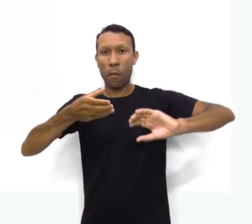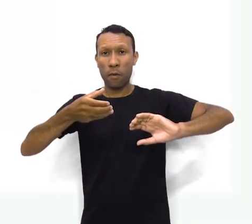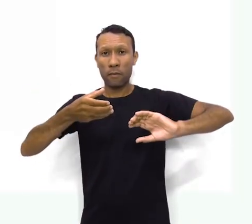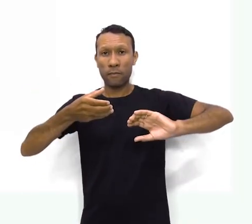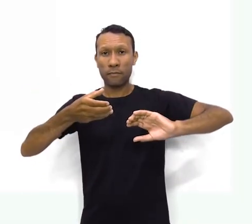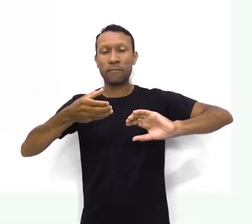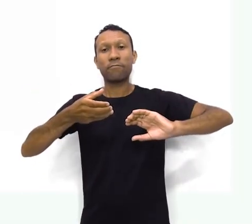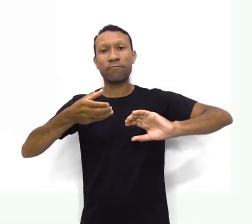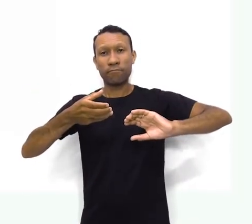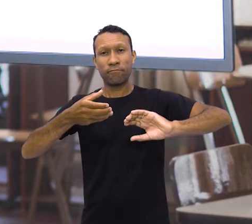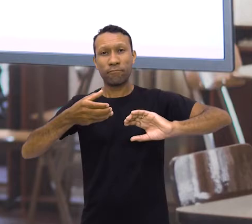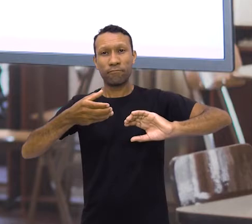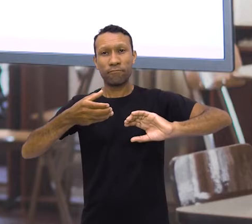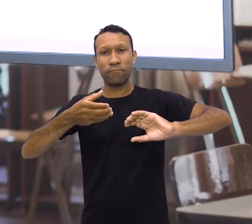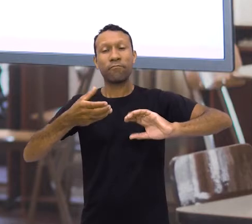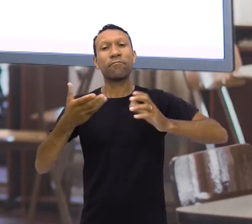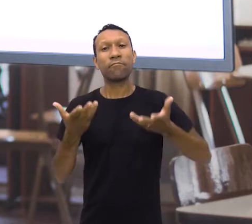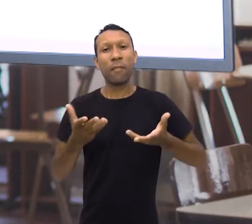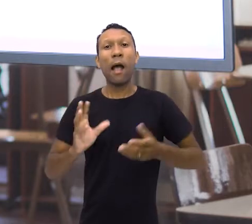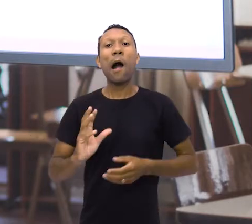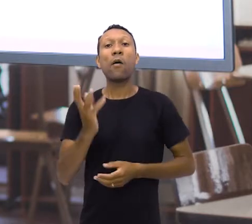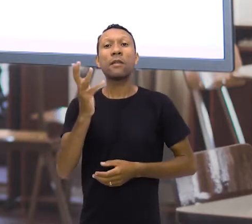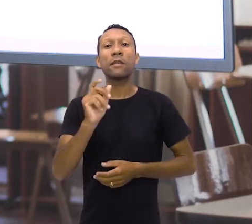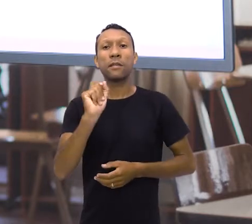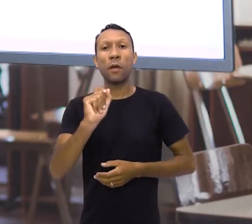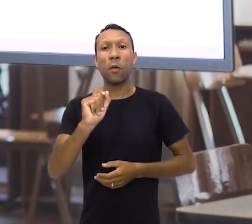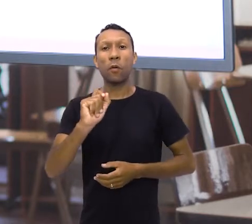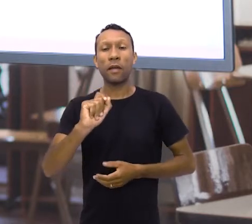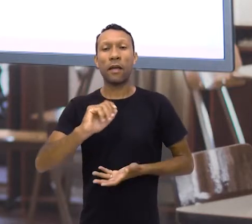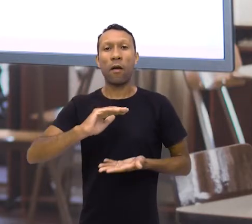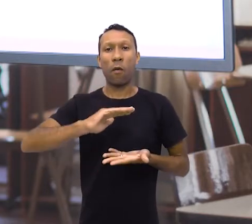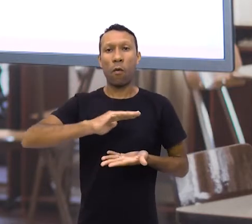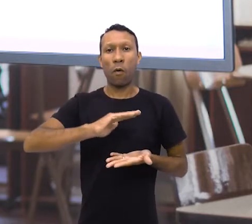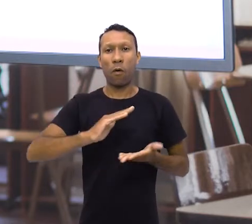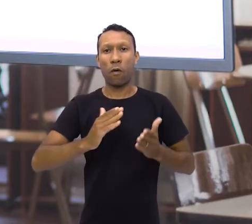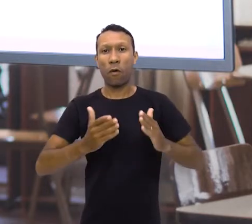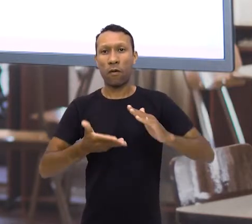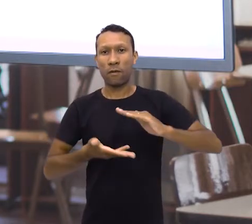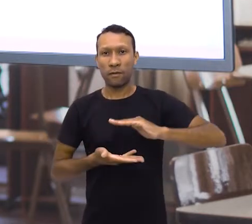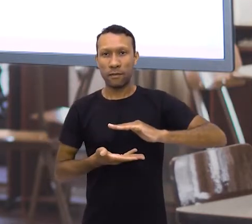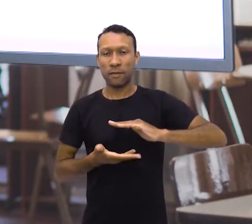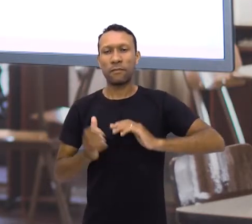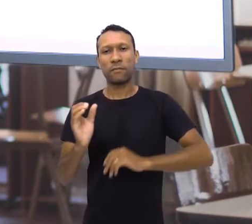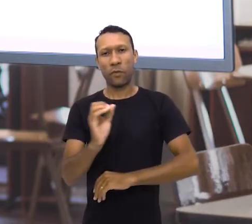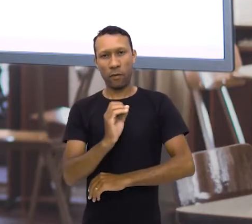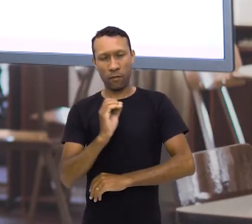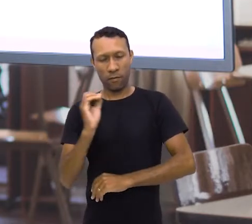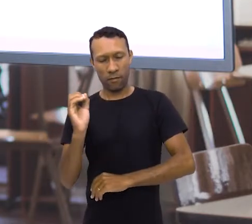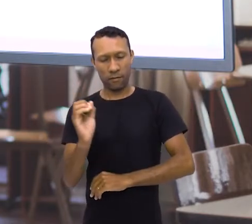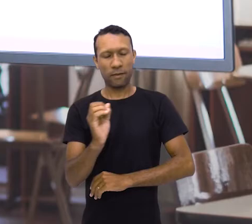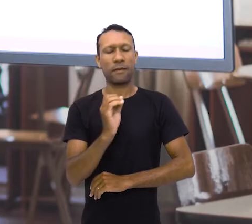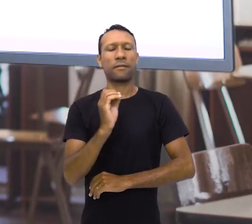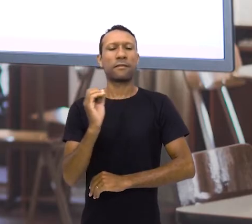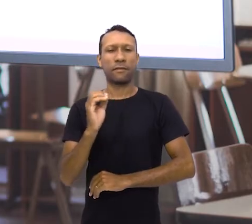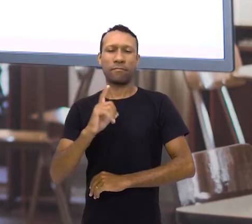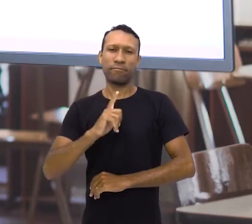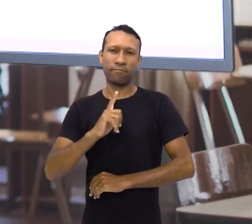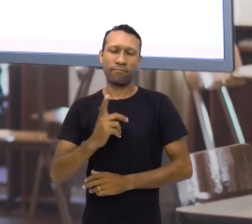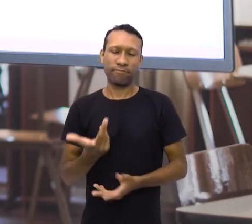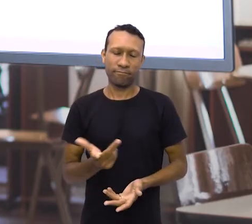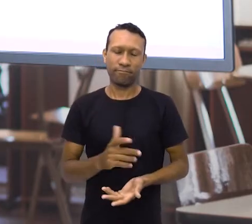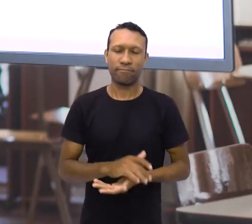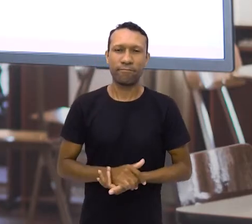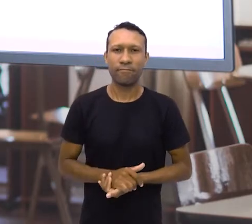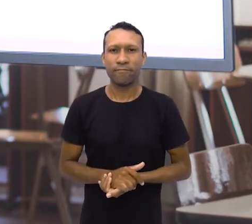está para baixo. Aconteceu uma transformação de rotação, houve um giro na imagem.